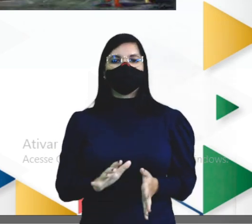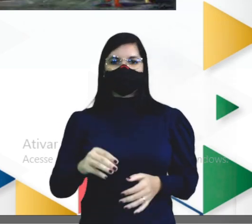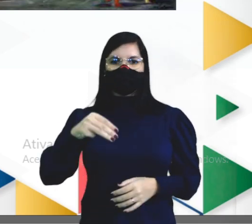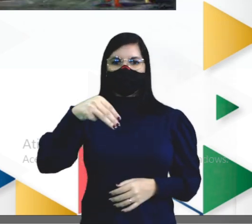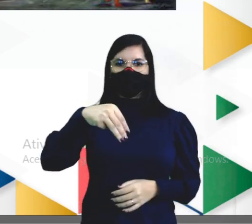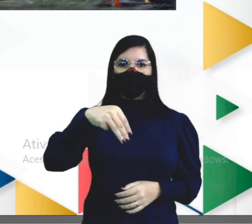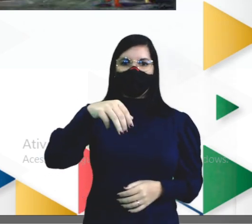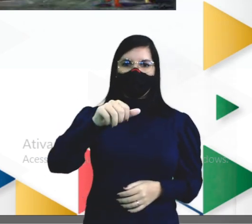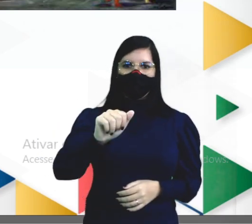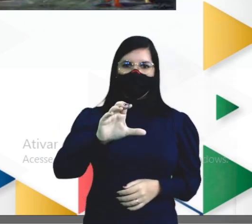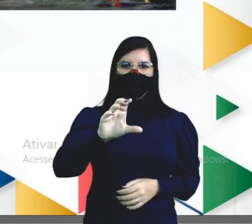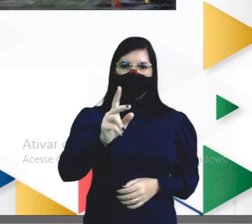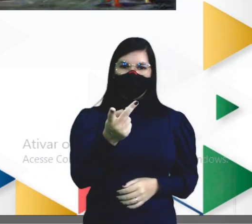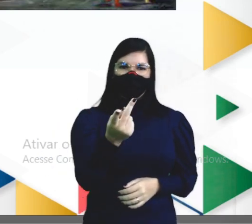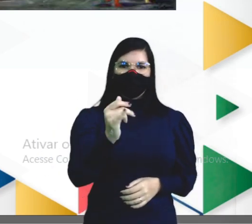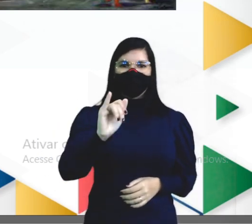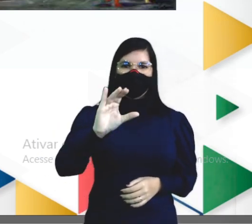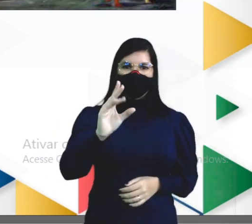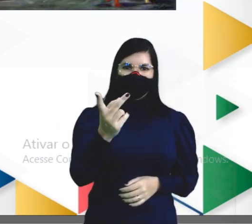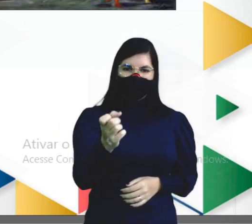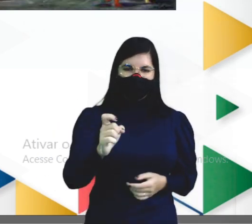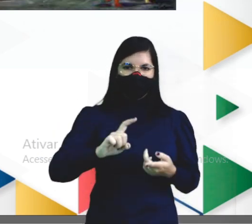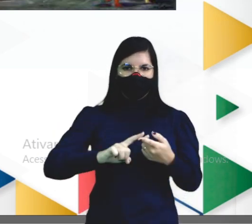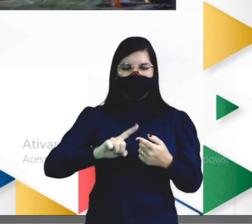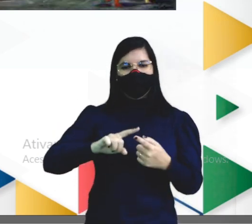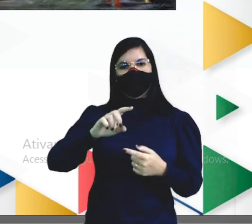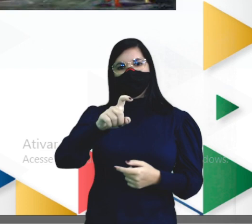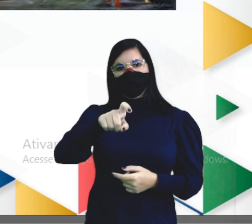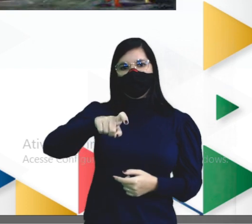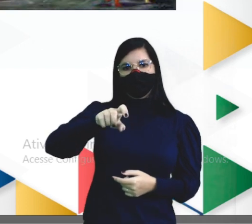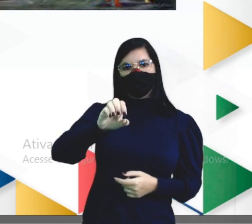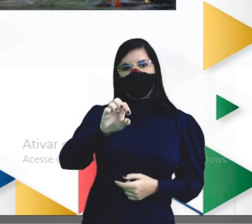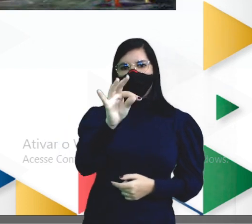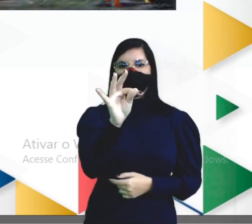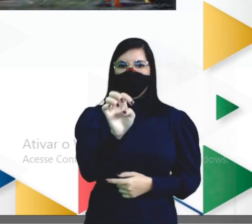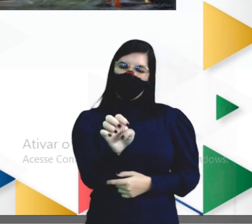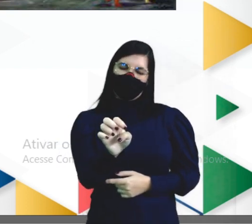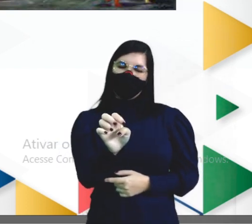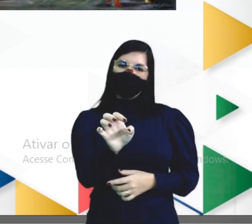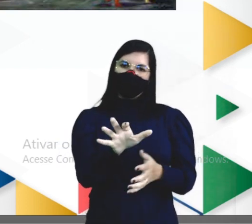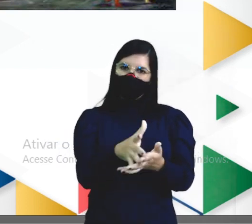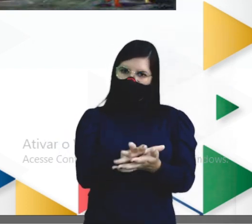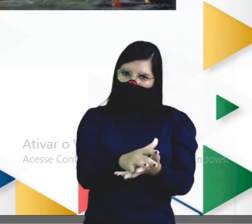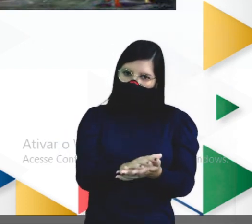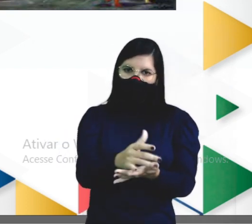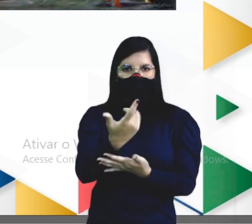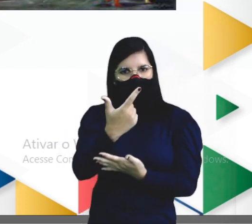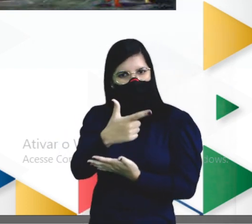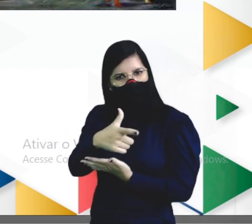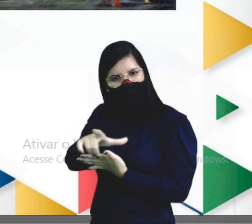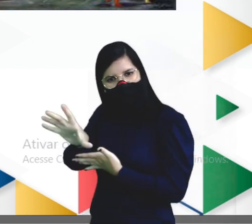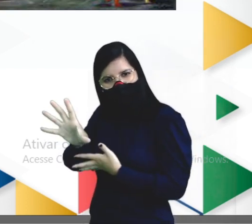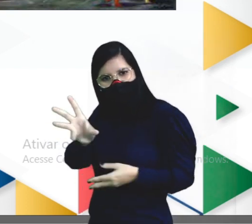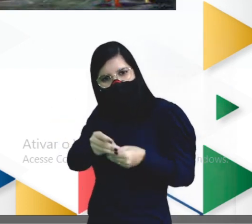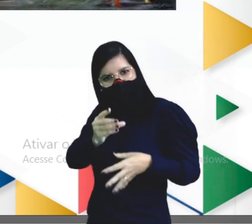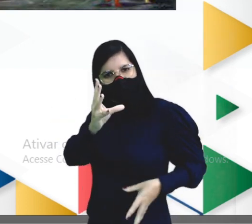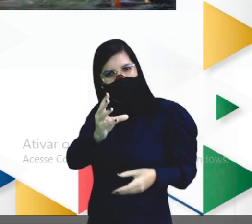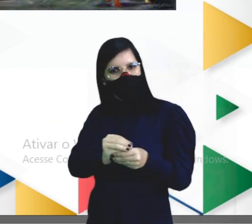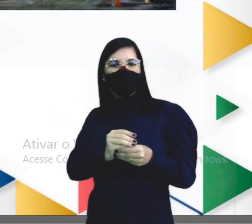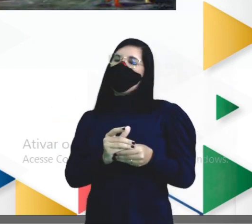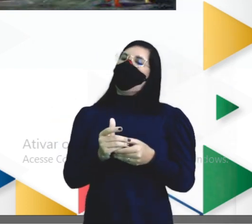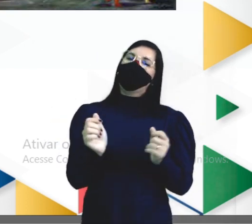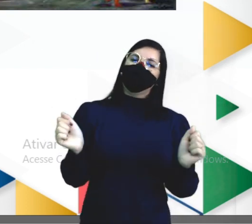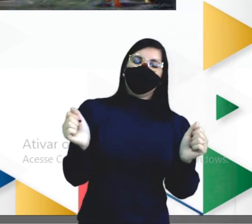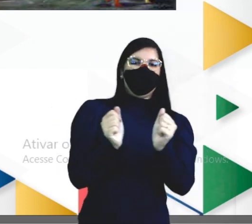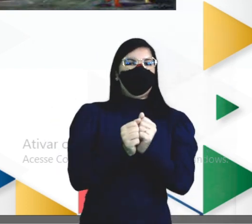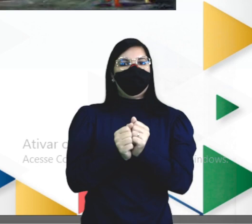Machixe e o xote, dando a ele singularidade. Então o samba vai ganhando outros ritmos que vão sendo incorporados,